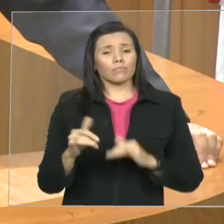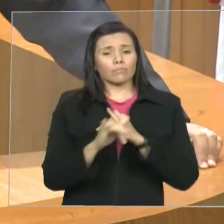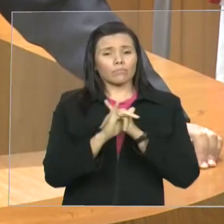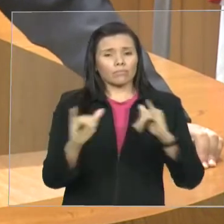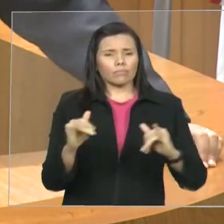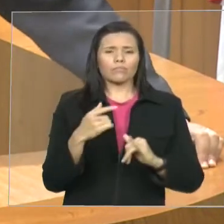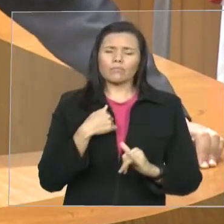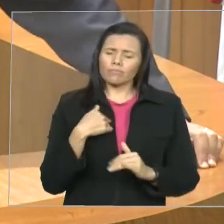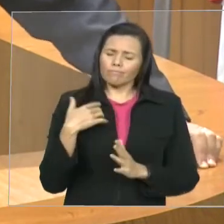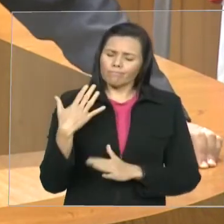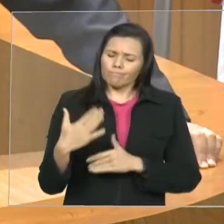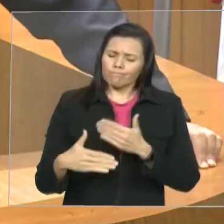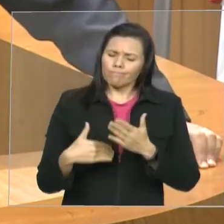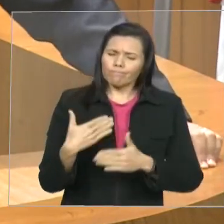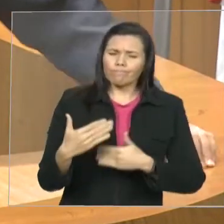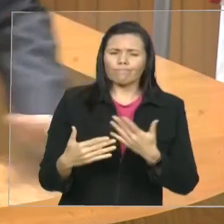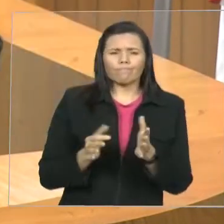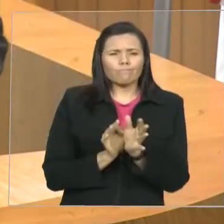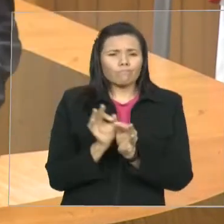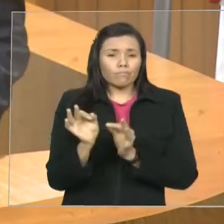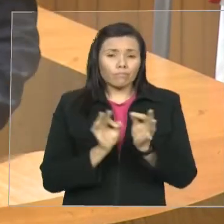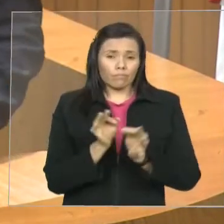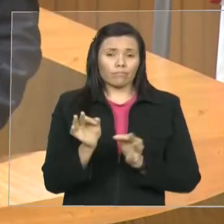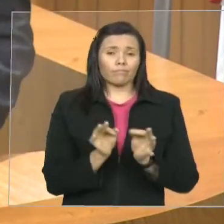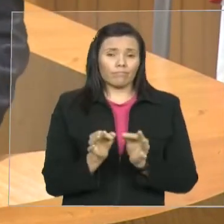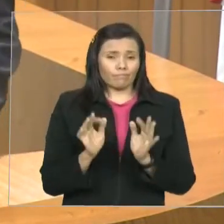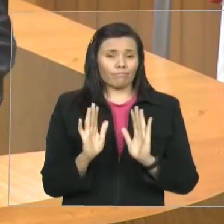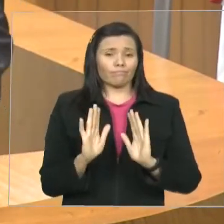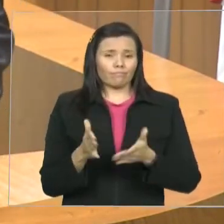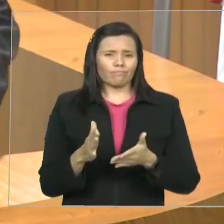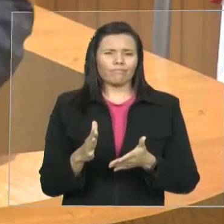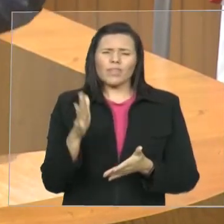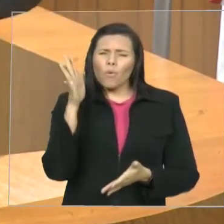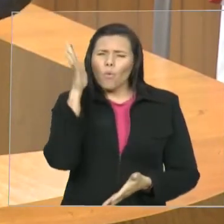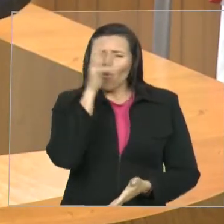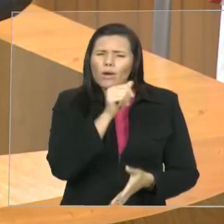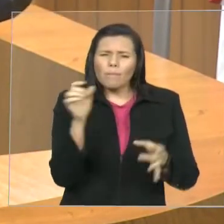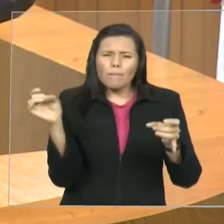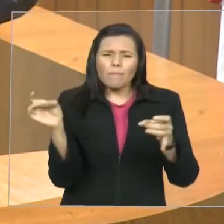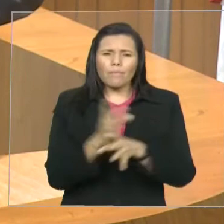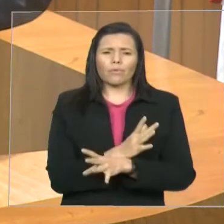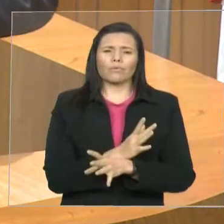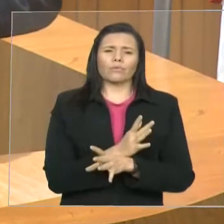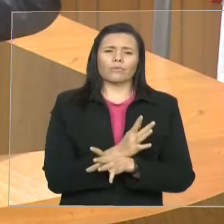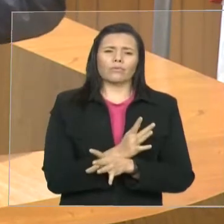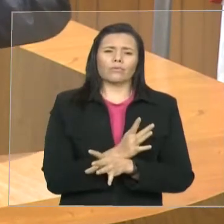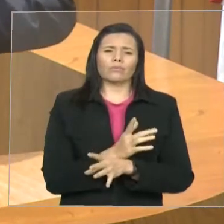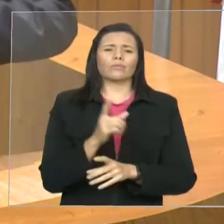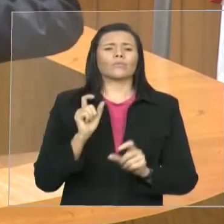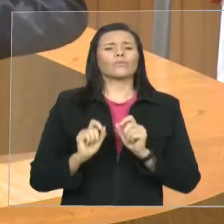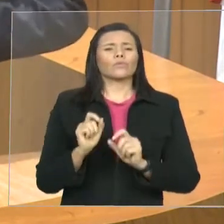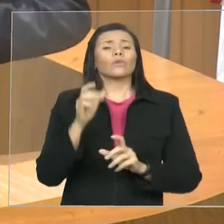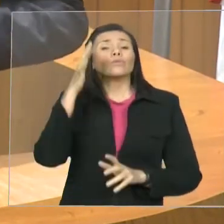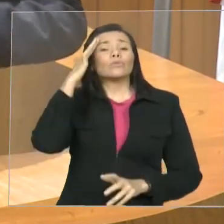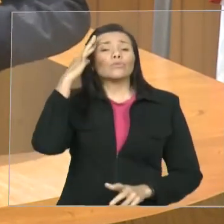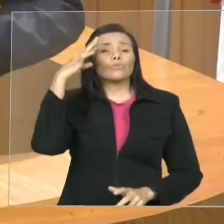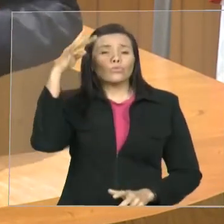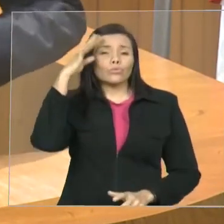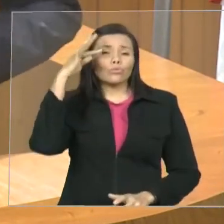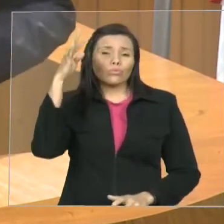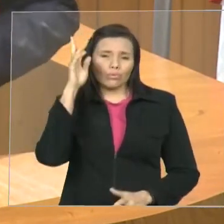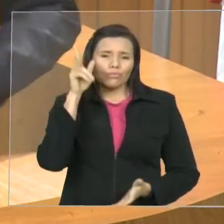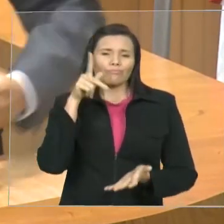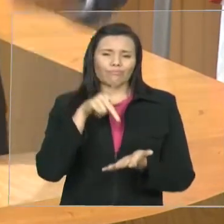processo adiantado para concretizarmos este sonho. Da minha parte, um compromisso de destinar a